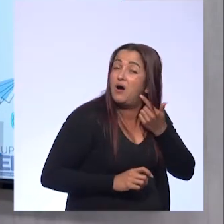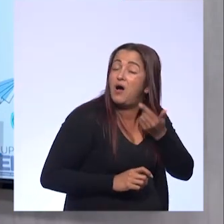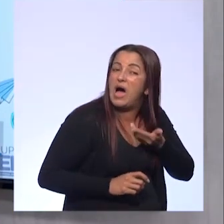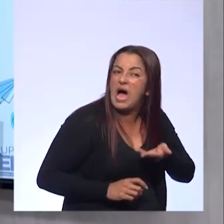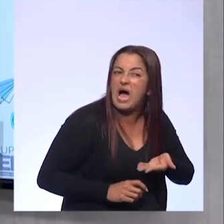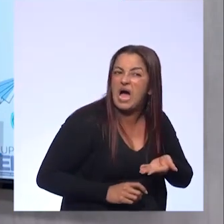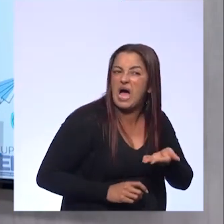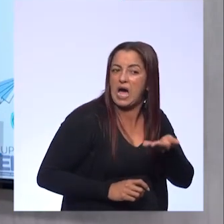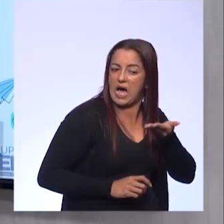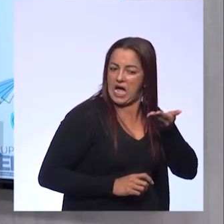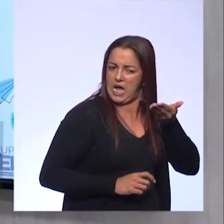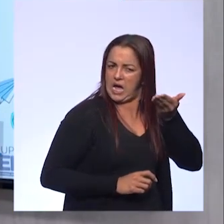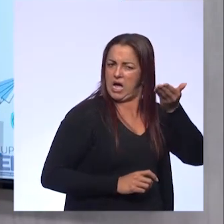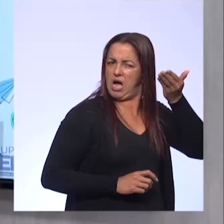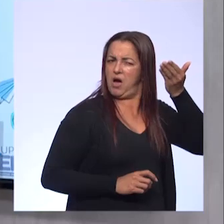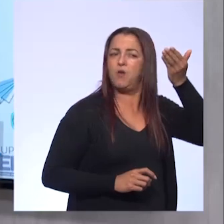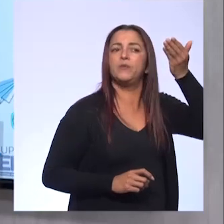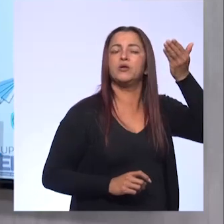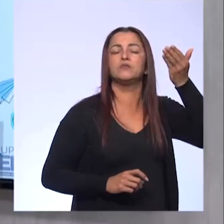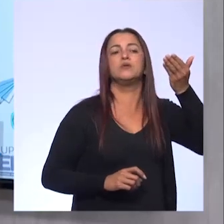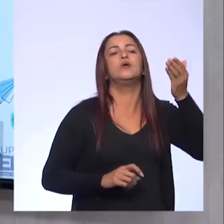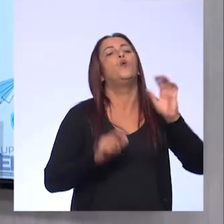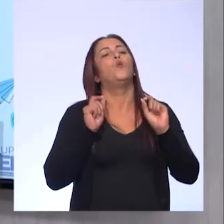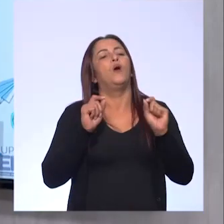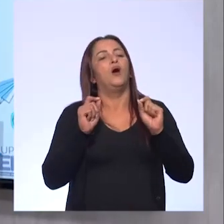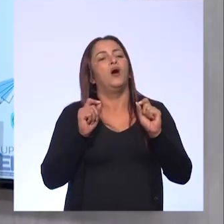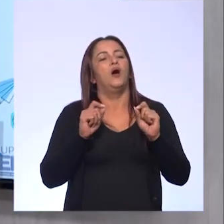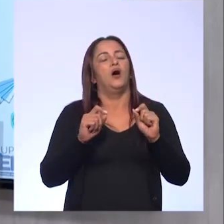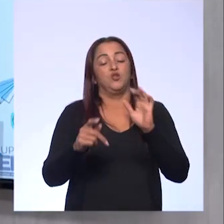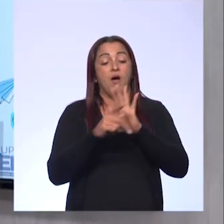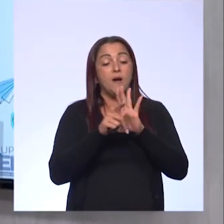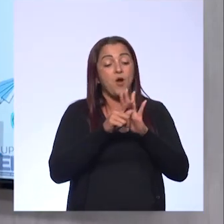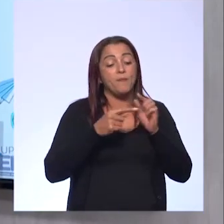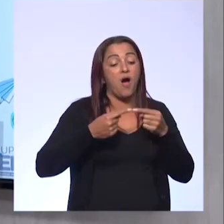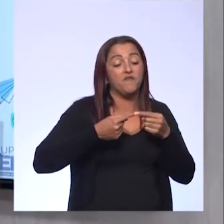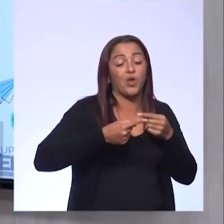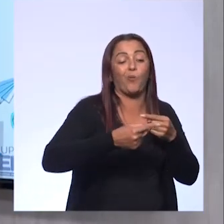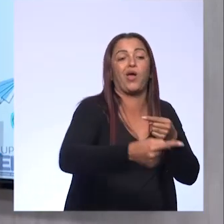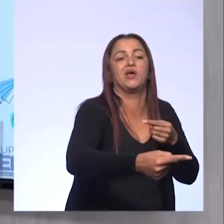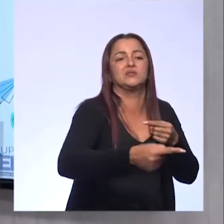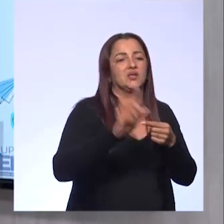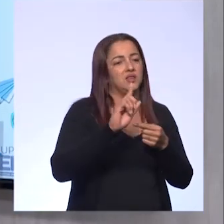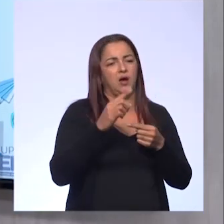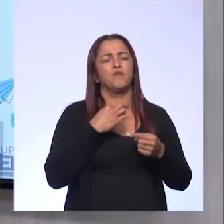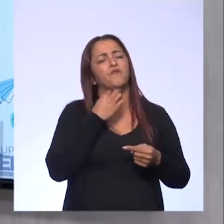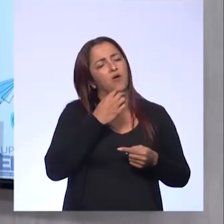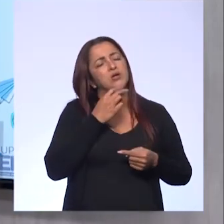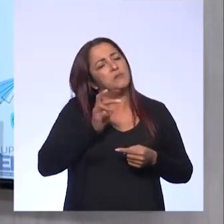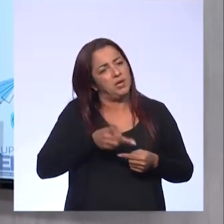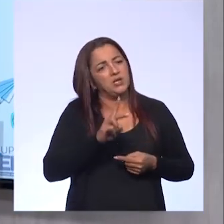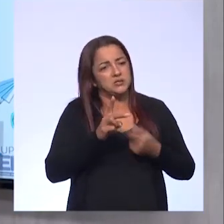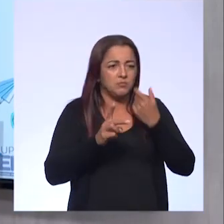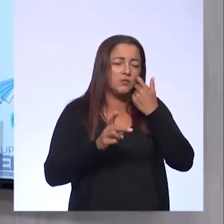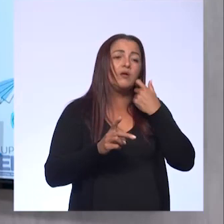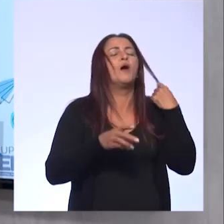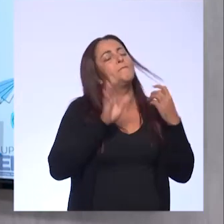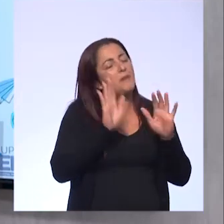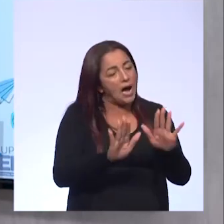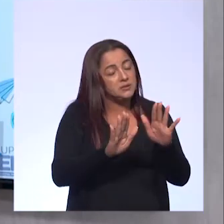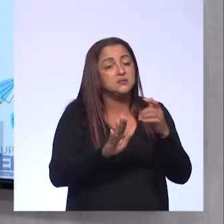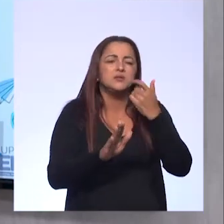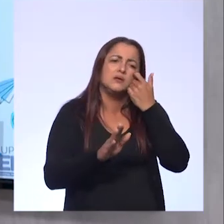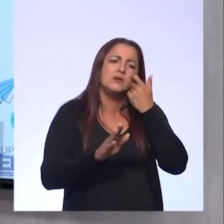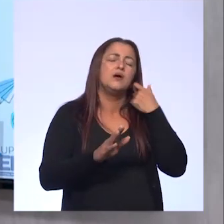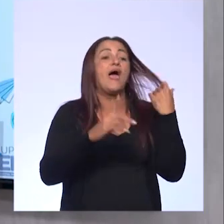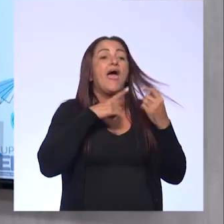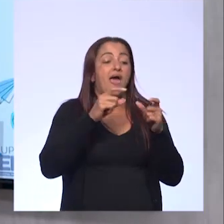a intensidade do meu som que que eu tô mexendo eu não tô mexendo na frequência a minha voz é a minha voz confiança na mesma do Thiago o